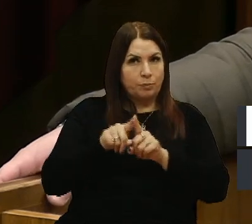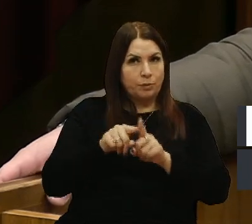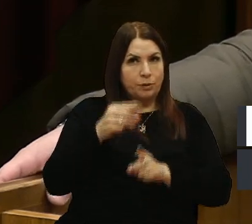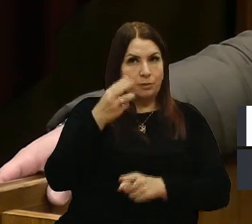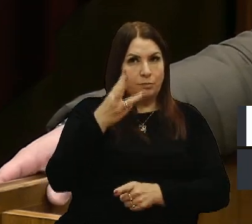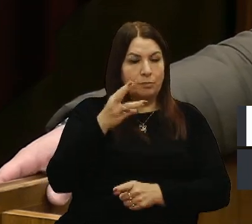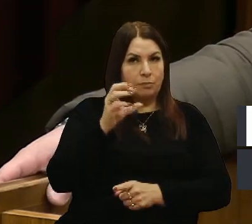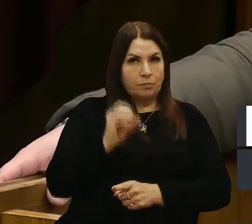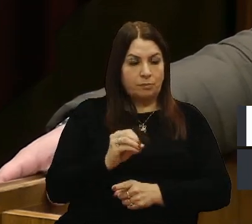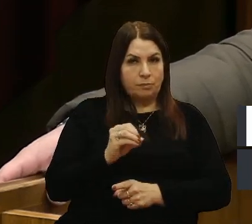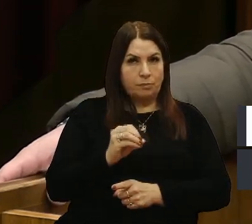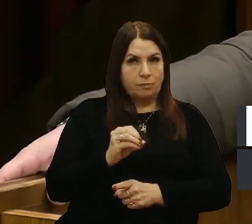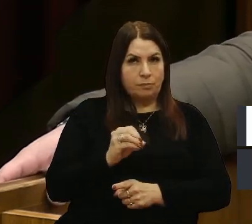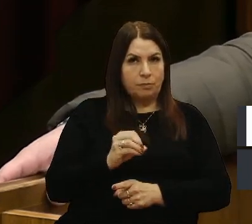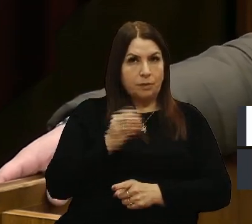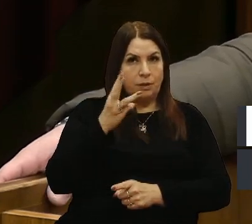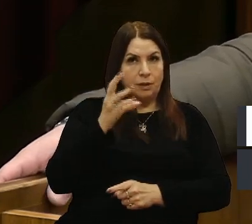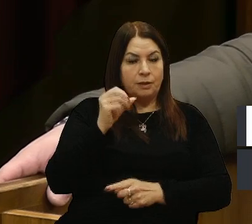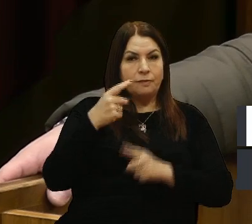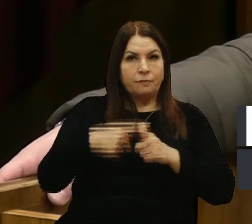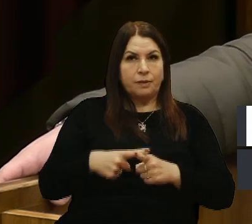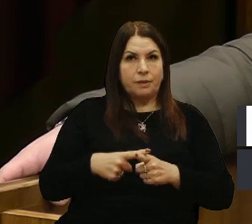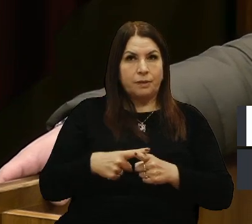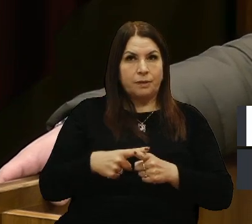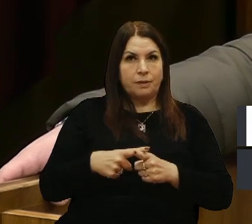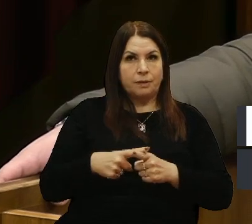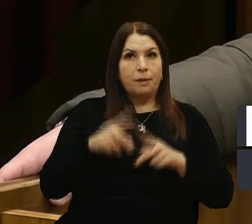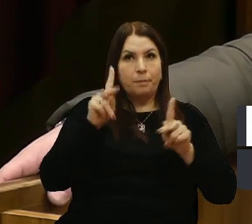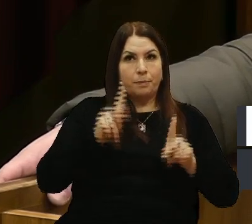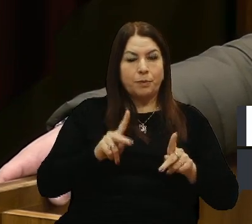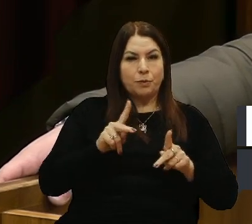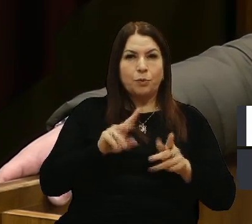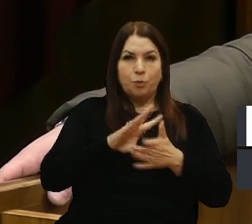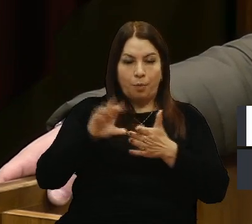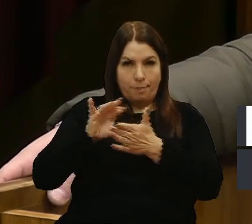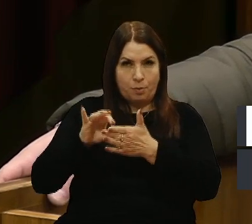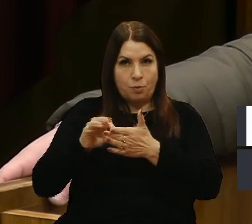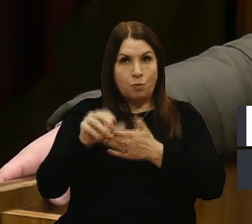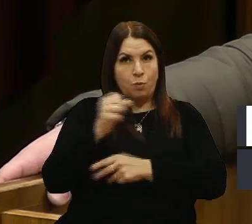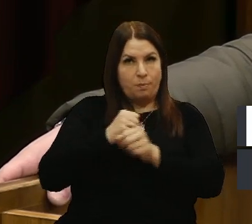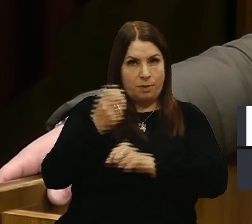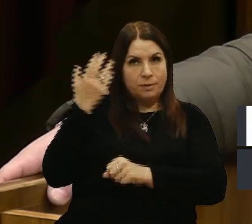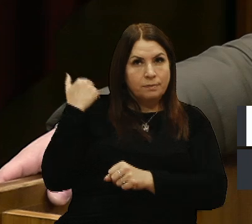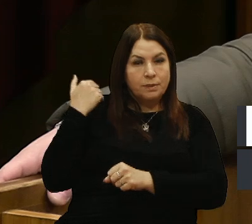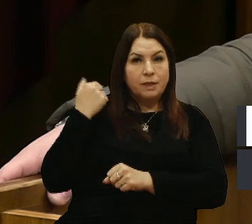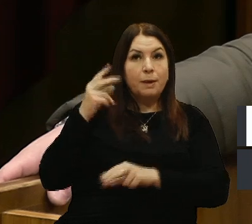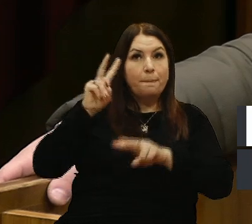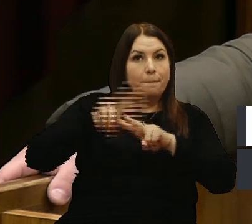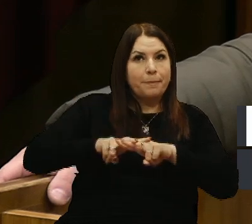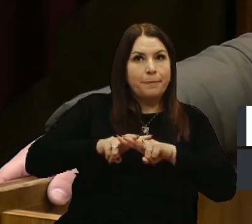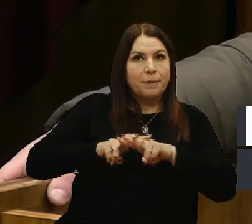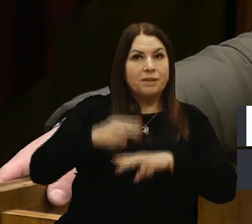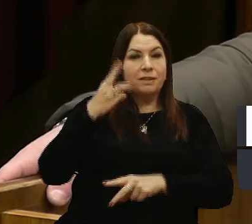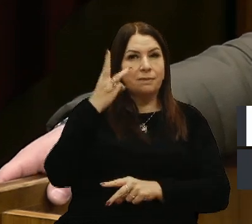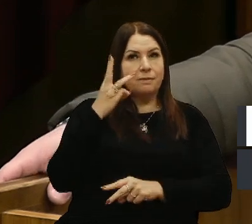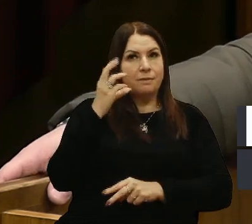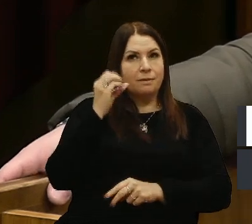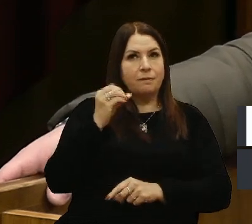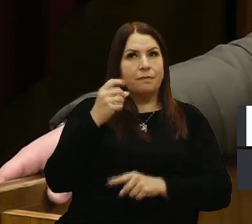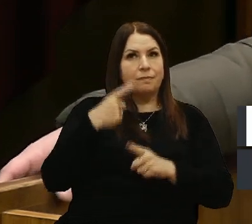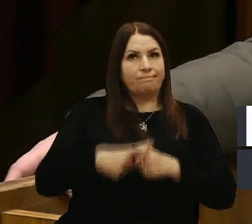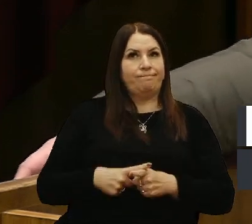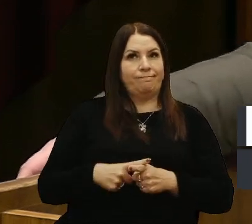30 vezes. Um meliante, o ano passado, vereador Cristiano, foi preso 30